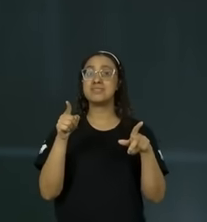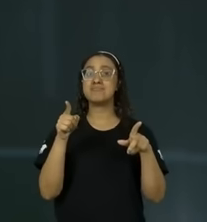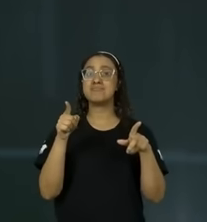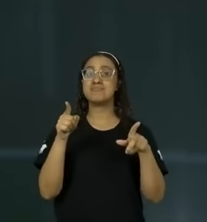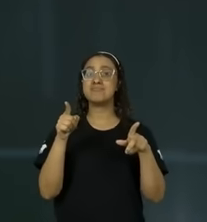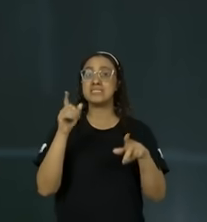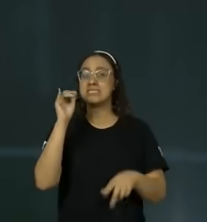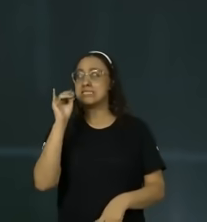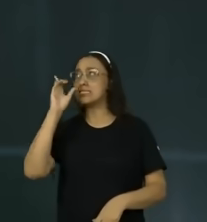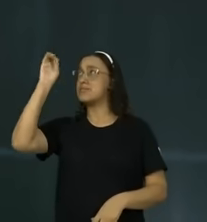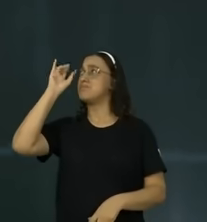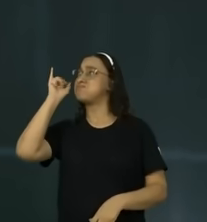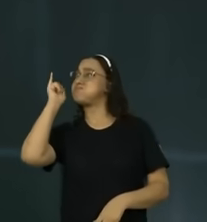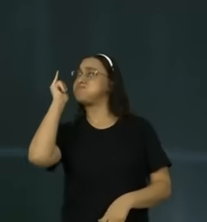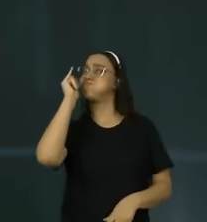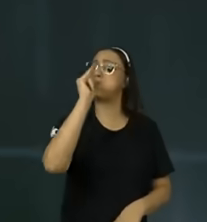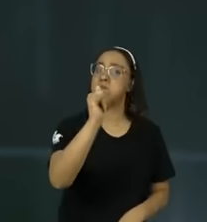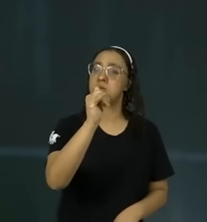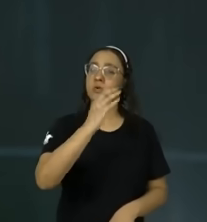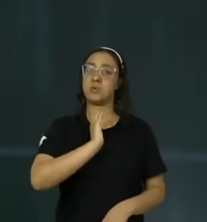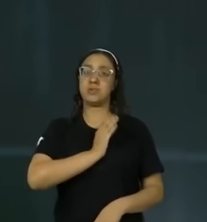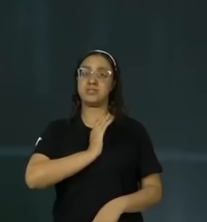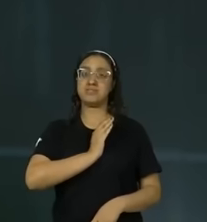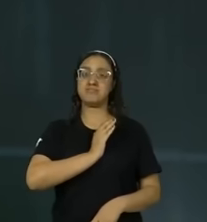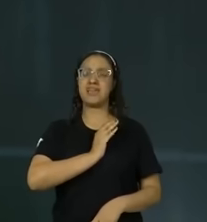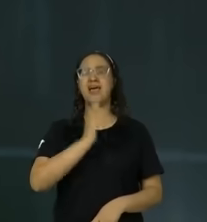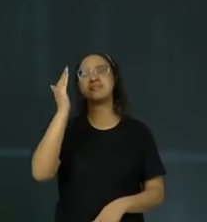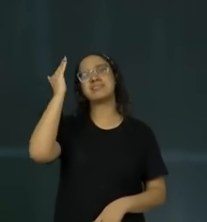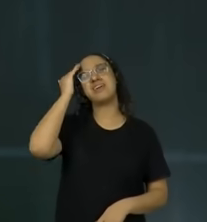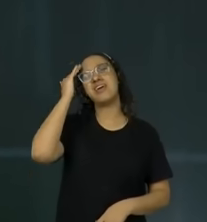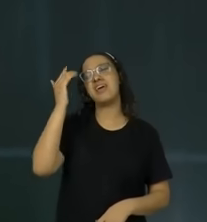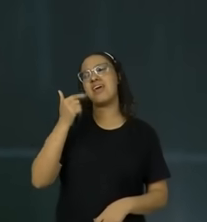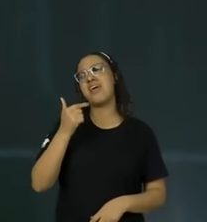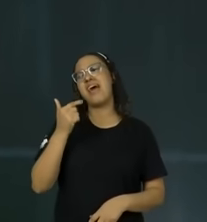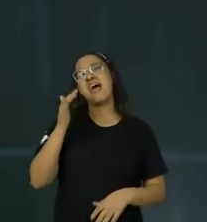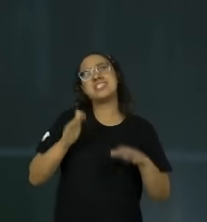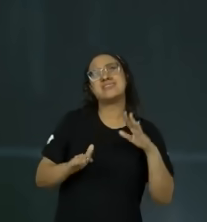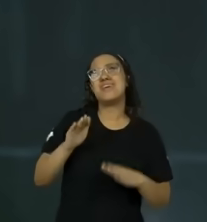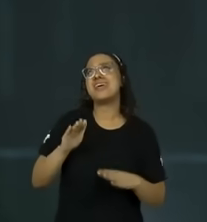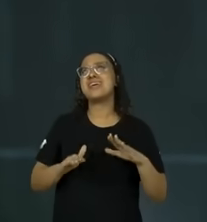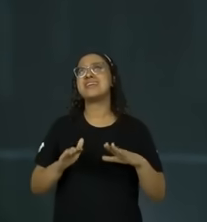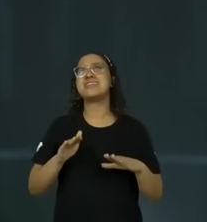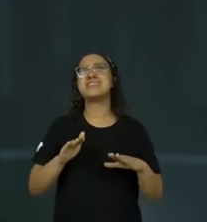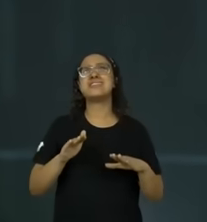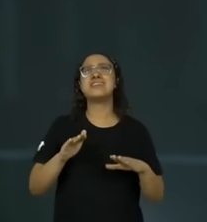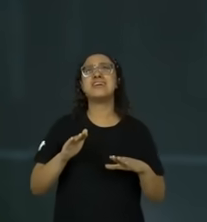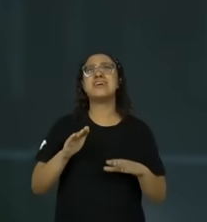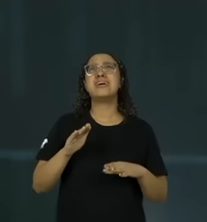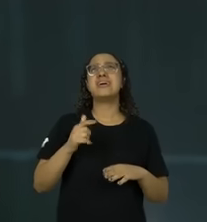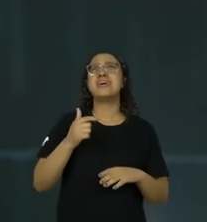Você precisa ouvir isso aqui. Mesmo que as suas feridas sejam profundas, você sempre vai poder escolher a